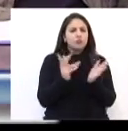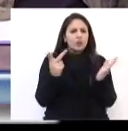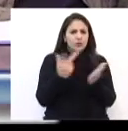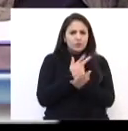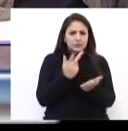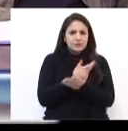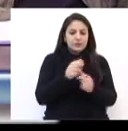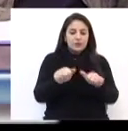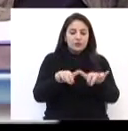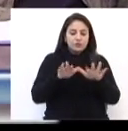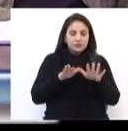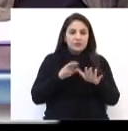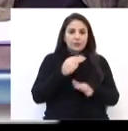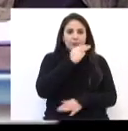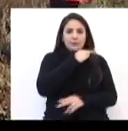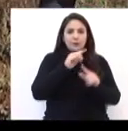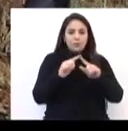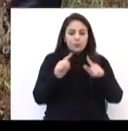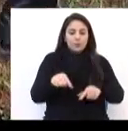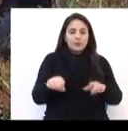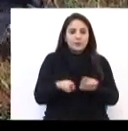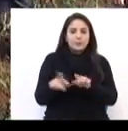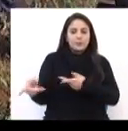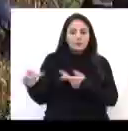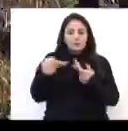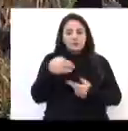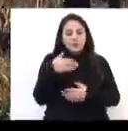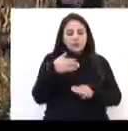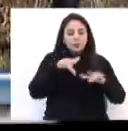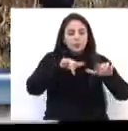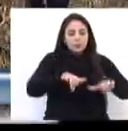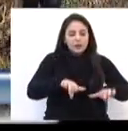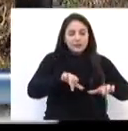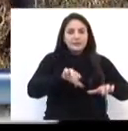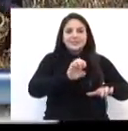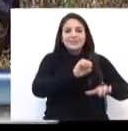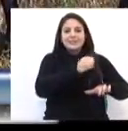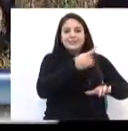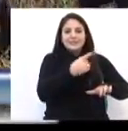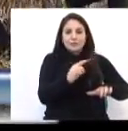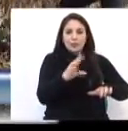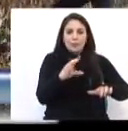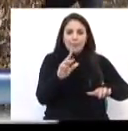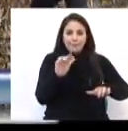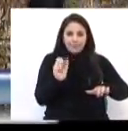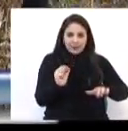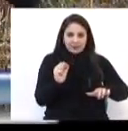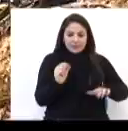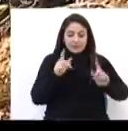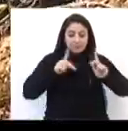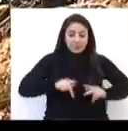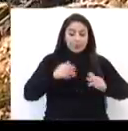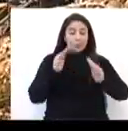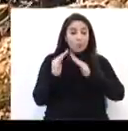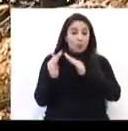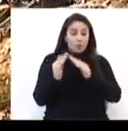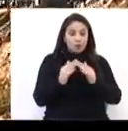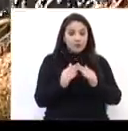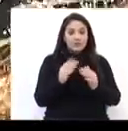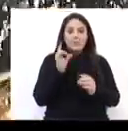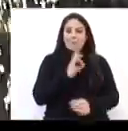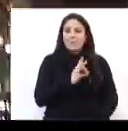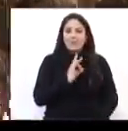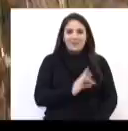uma audiência no Ministério Público e uma visita à localidade de São Brás. Os moradores estão receosos